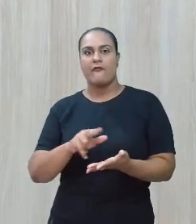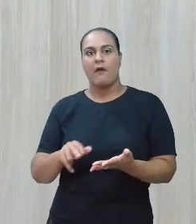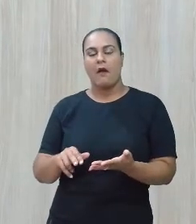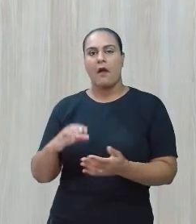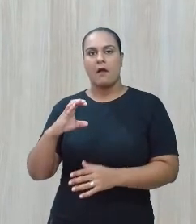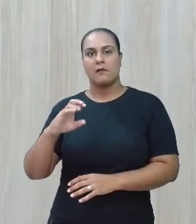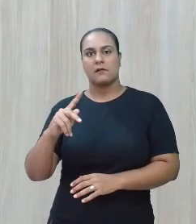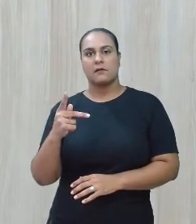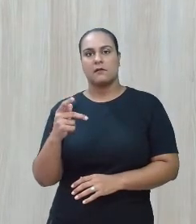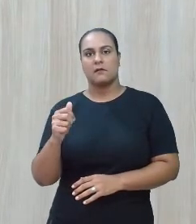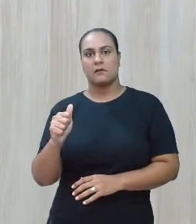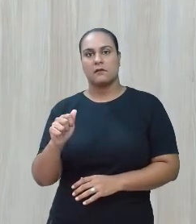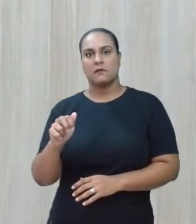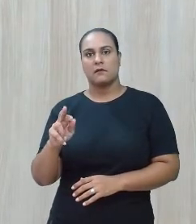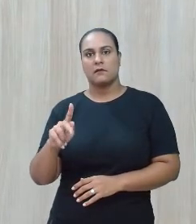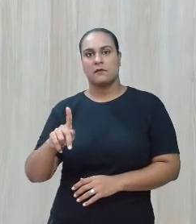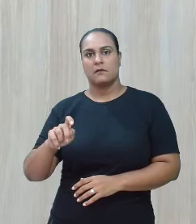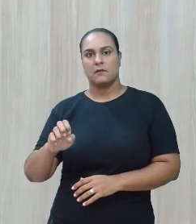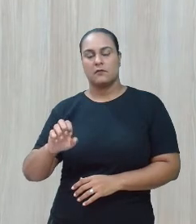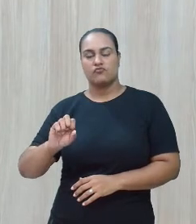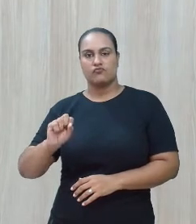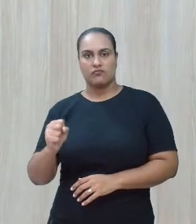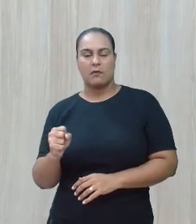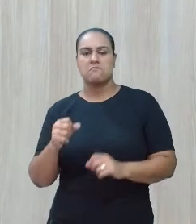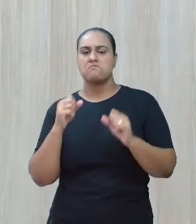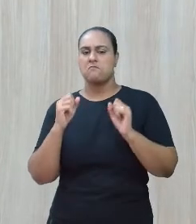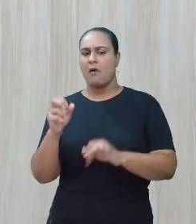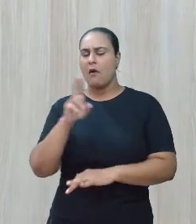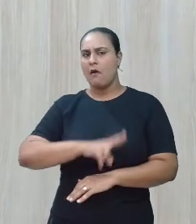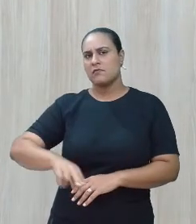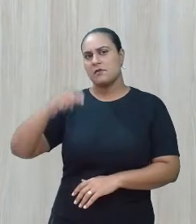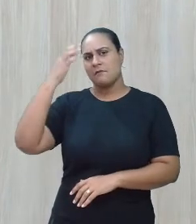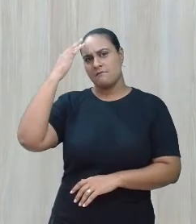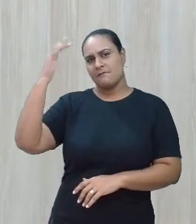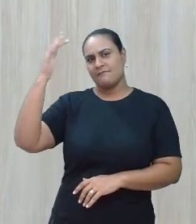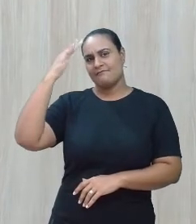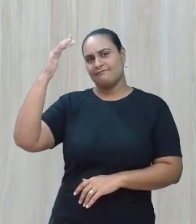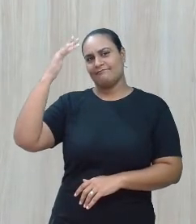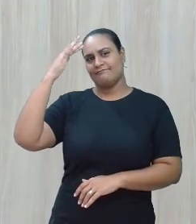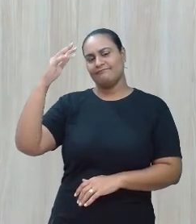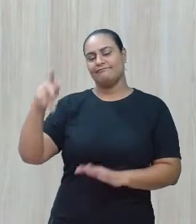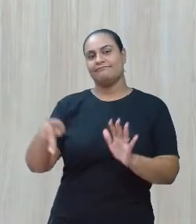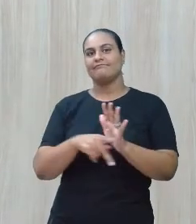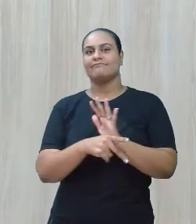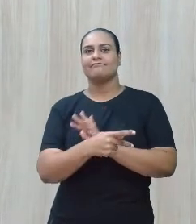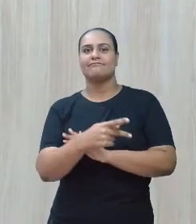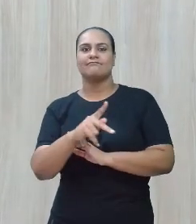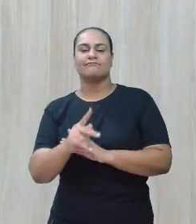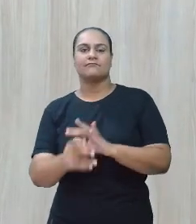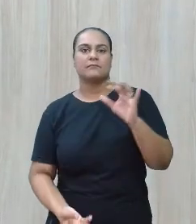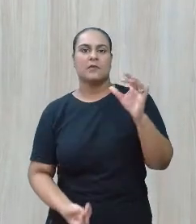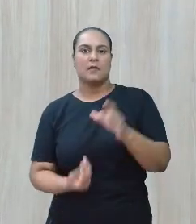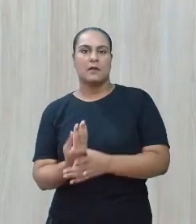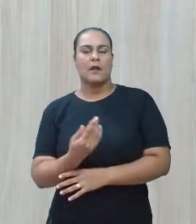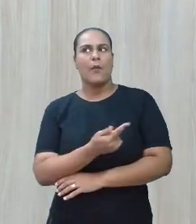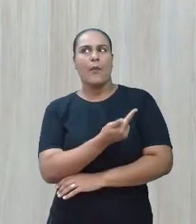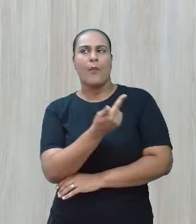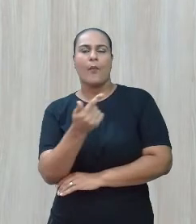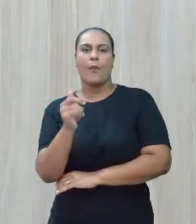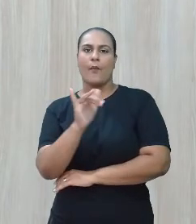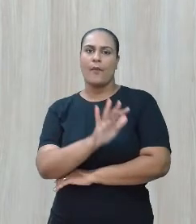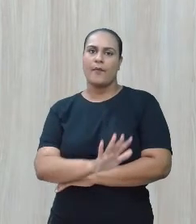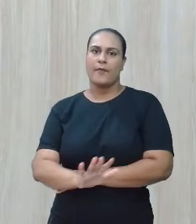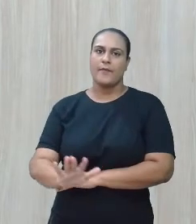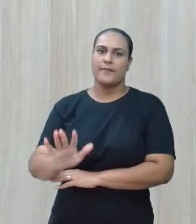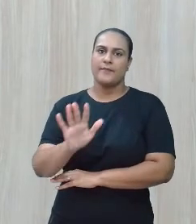não é? E aí vocês podem usar a imaginação de vocês e criarem, não é? Outras